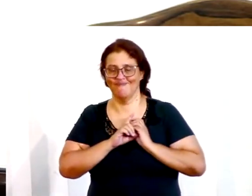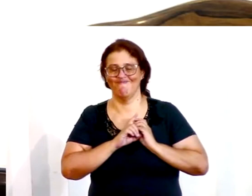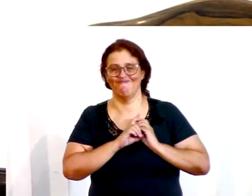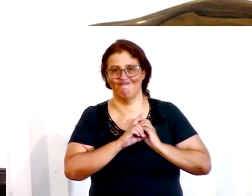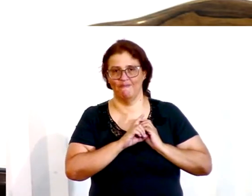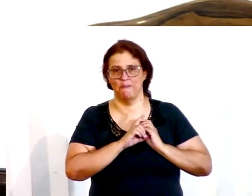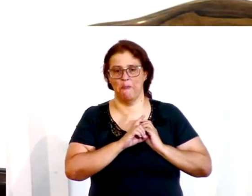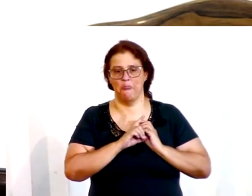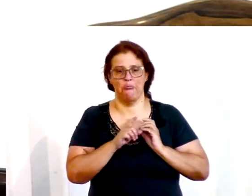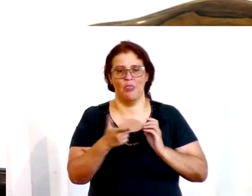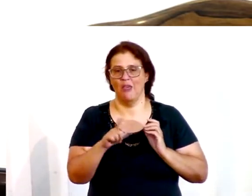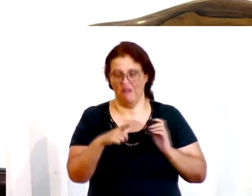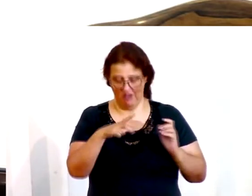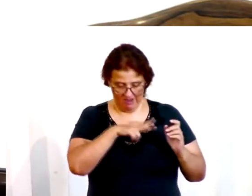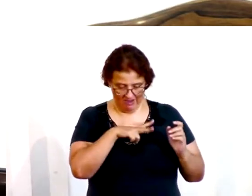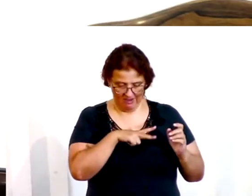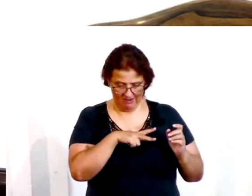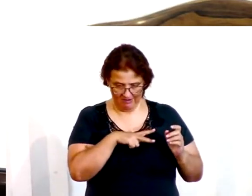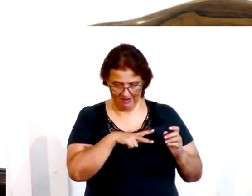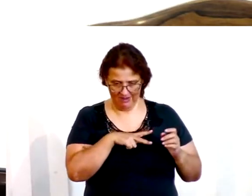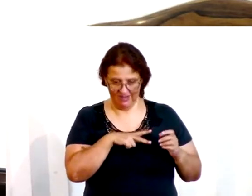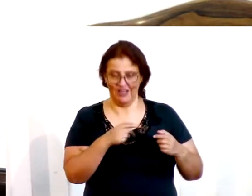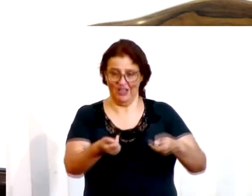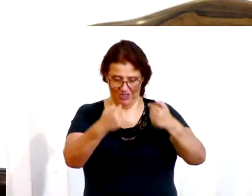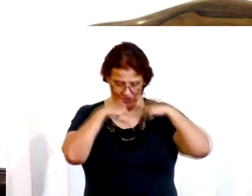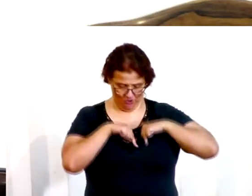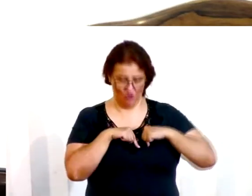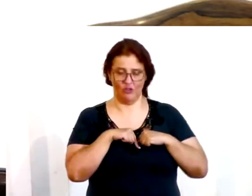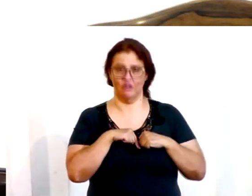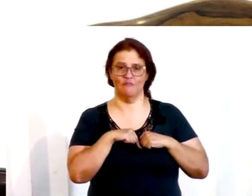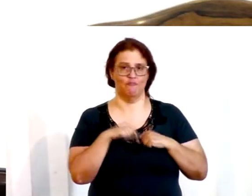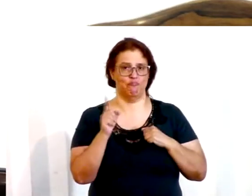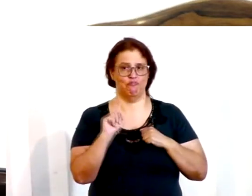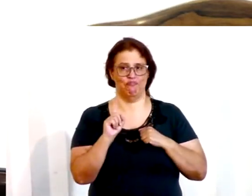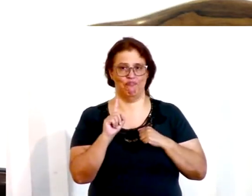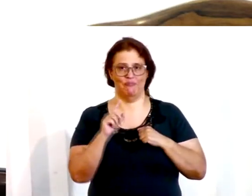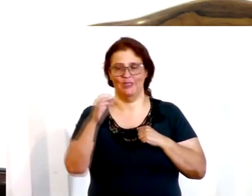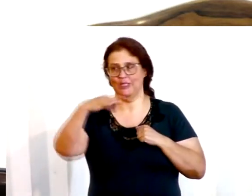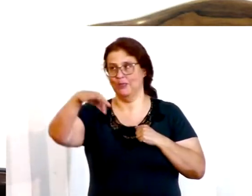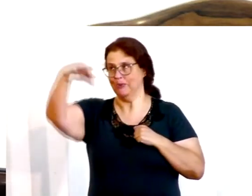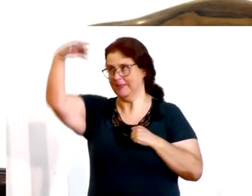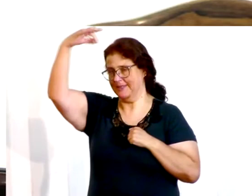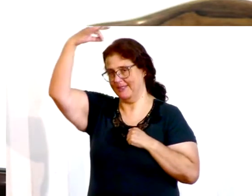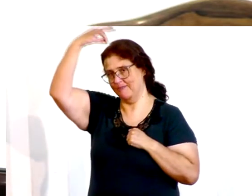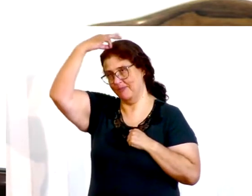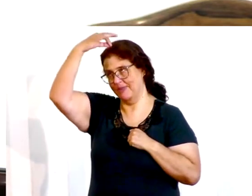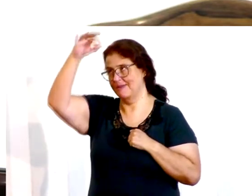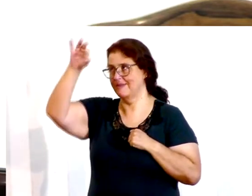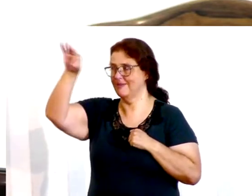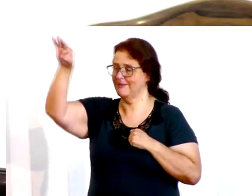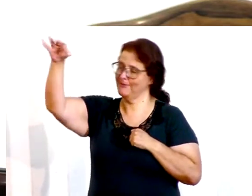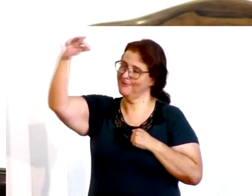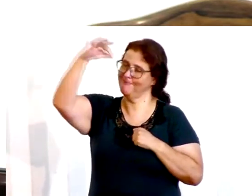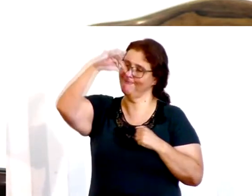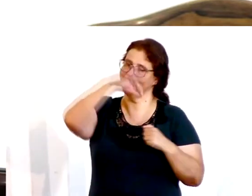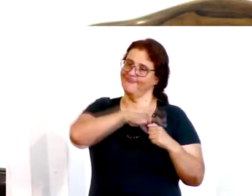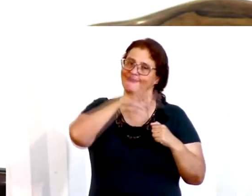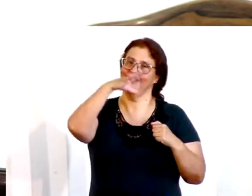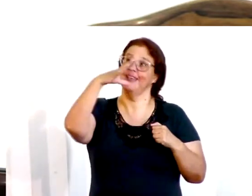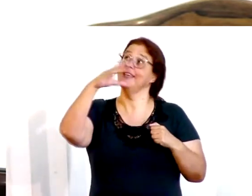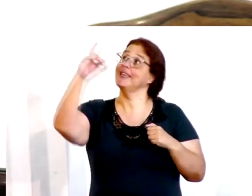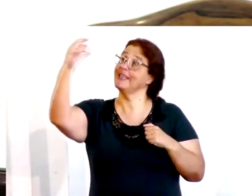queridos, não é em si mesmo, mas no Espírito que habita em nós e aplica as verdades de Deus em nosso